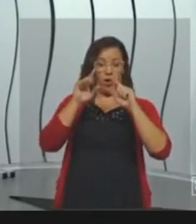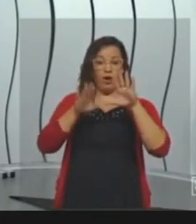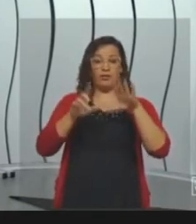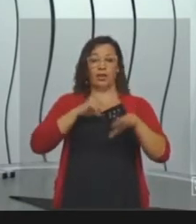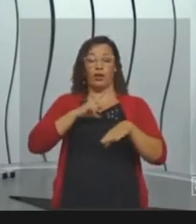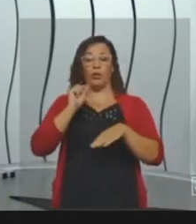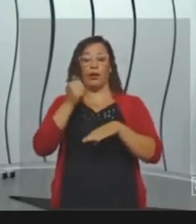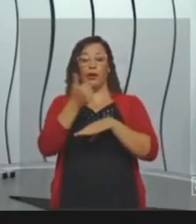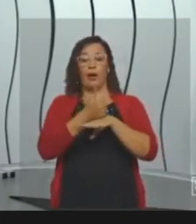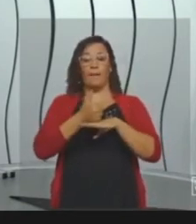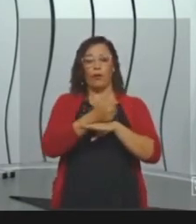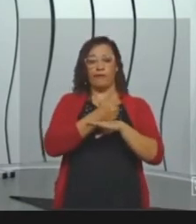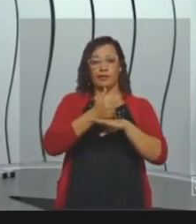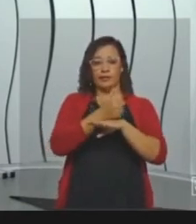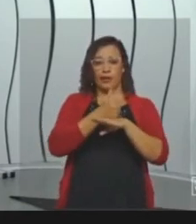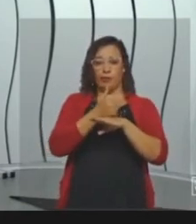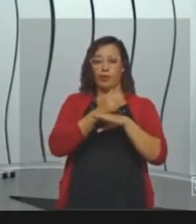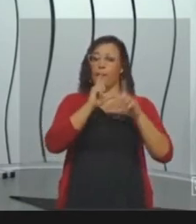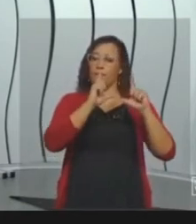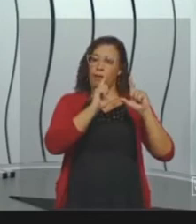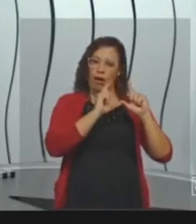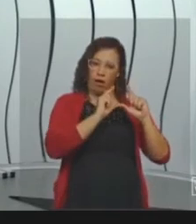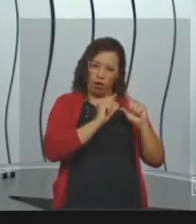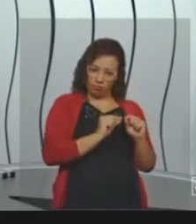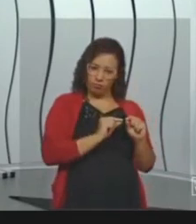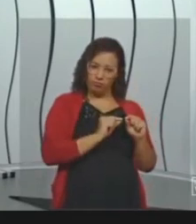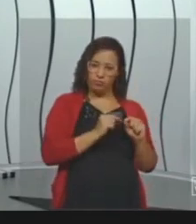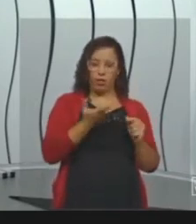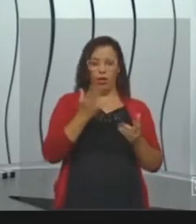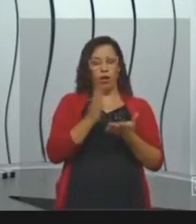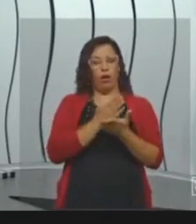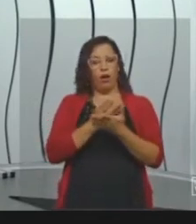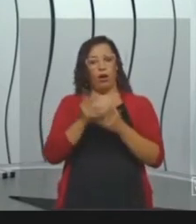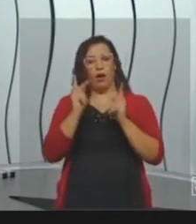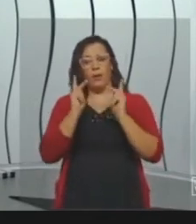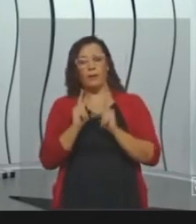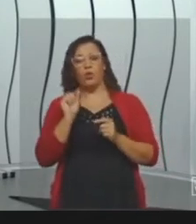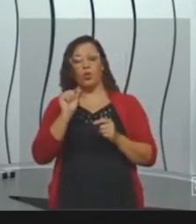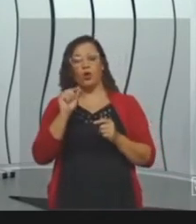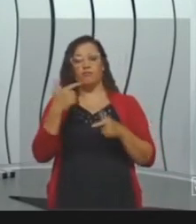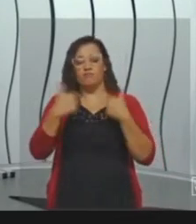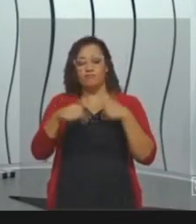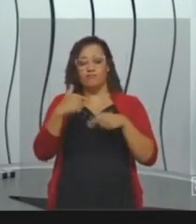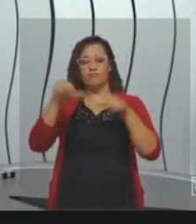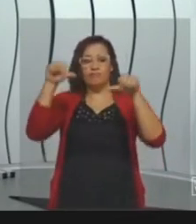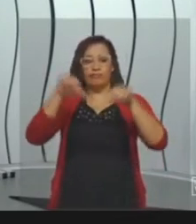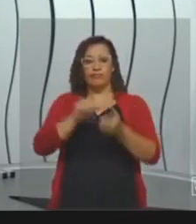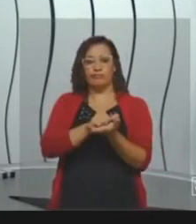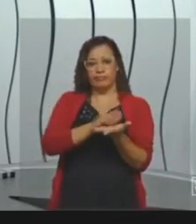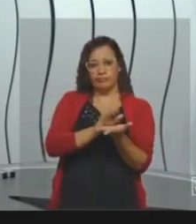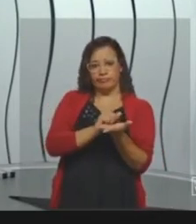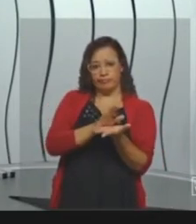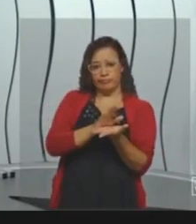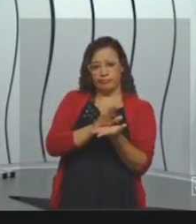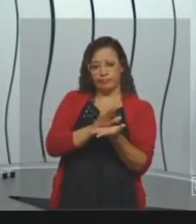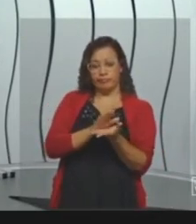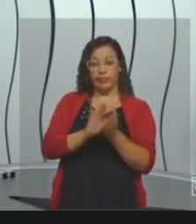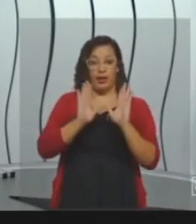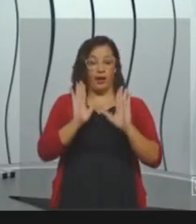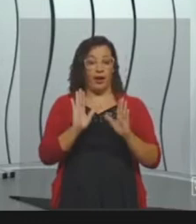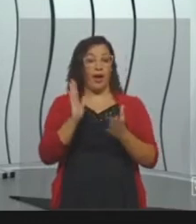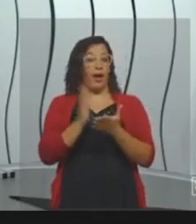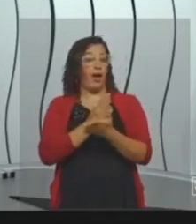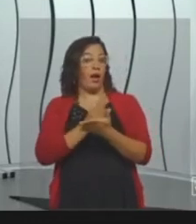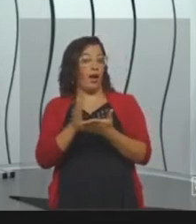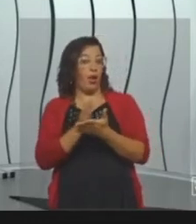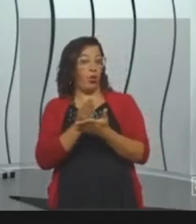existir. E algumas pessoas, ou muitas pessoas, perdem emprego. Por outro lado também, algumas